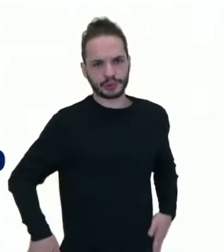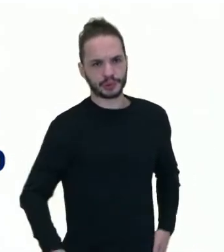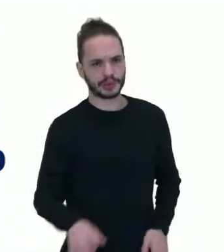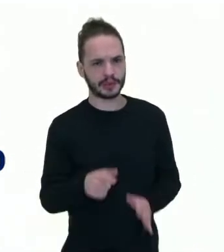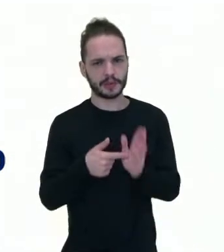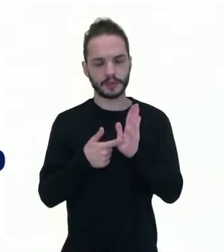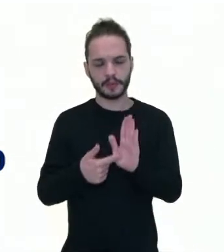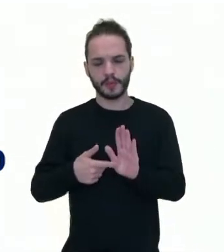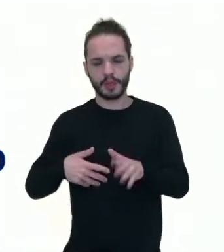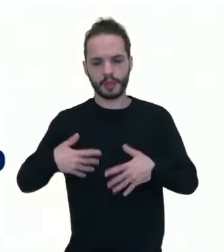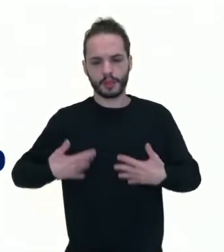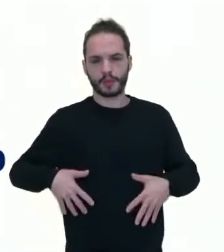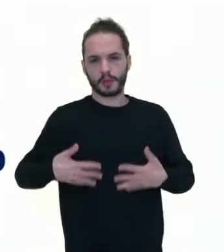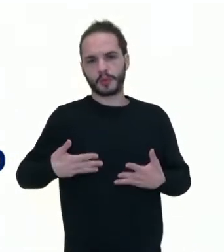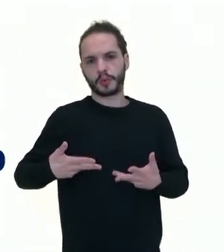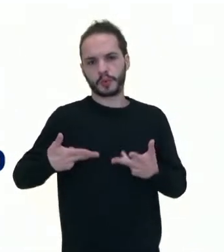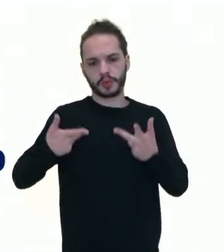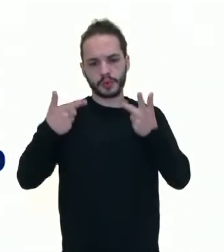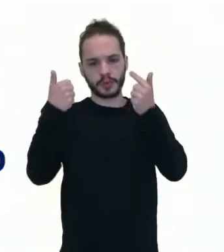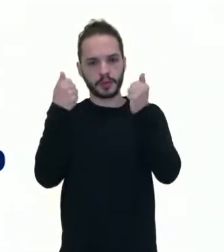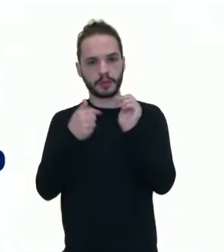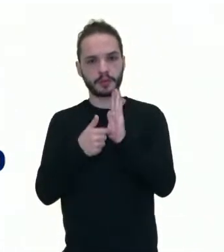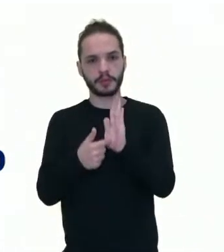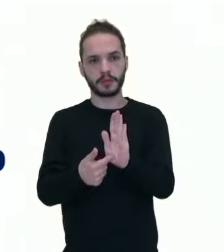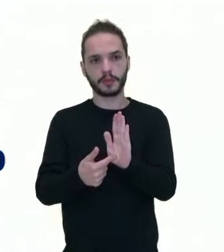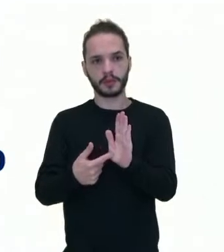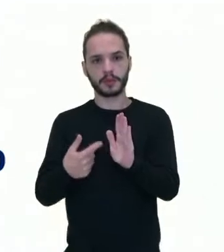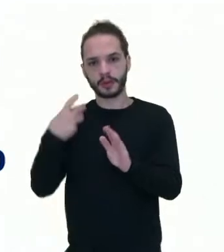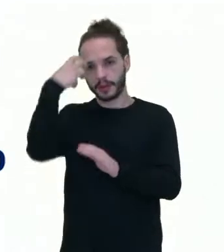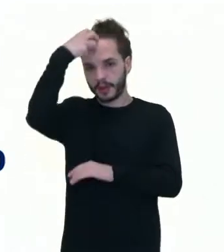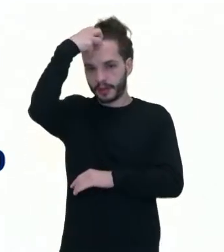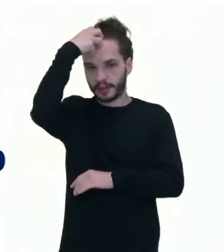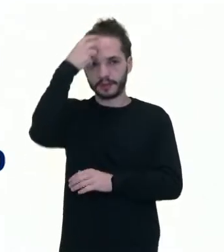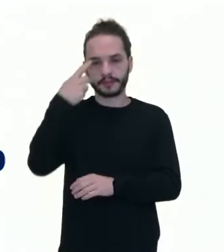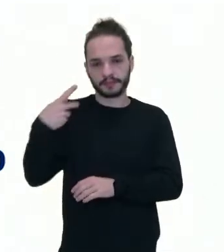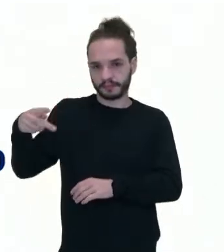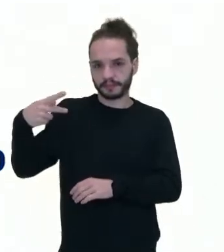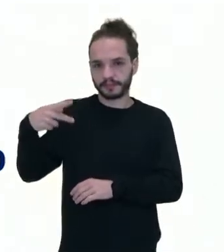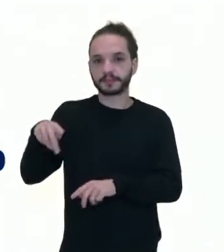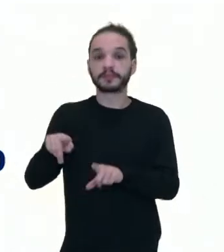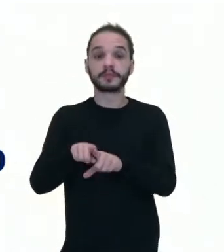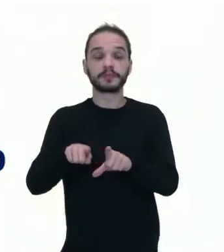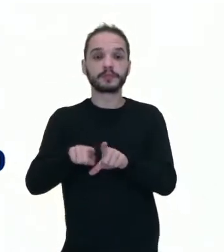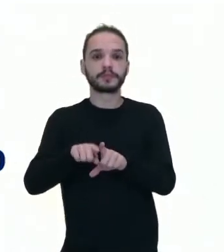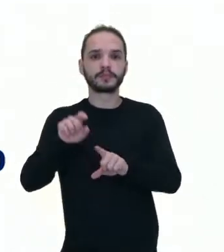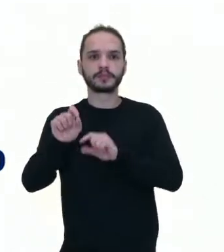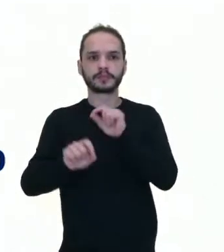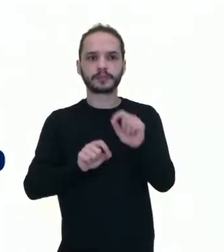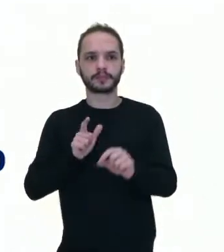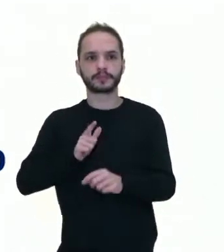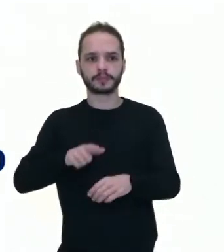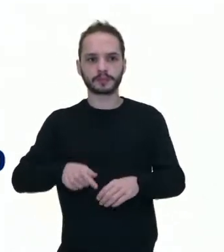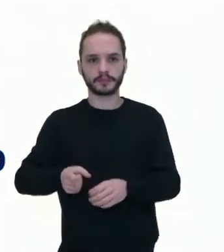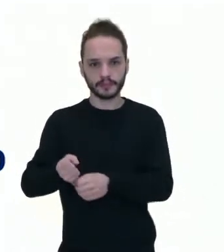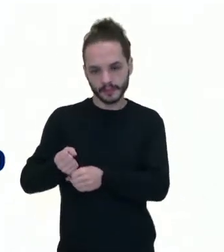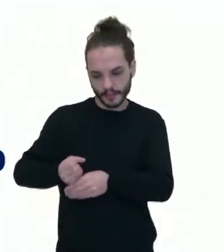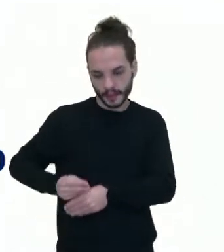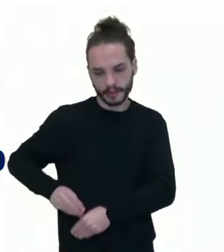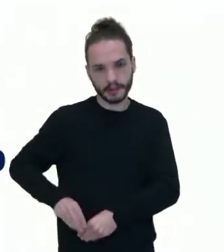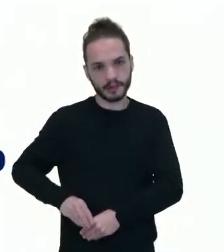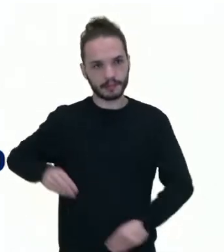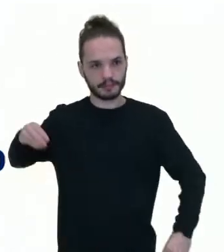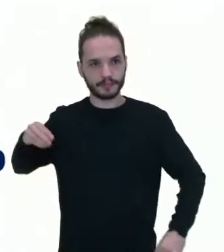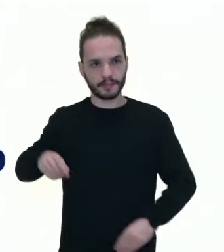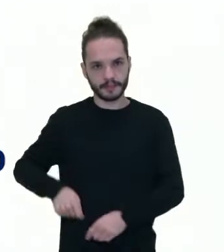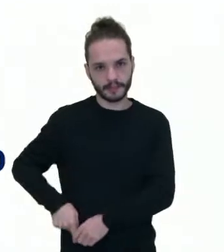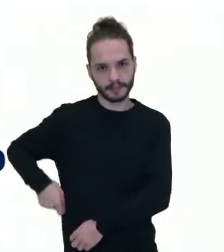o luxo, né, que a realeza estava cercada, né? Além de que ele tinha a espada, né? Ali vocês podem